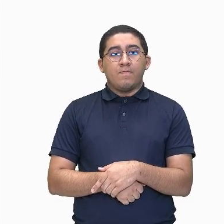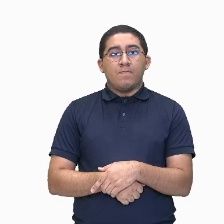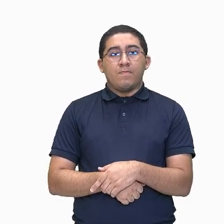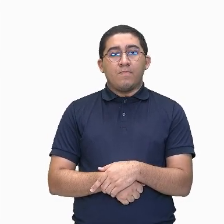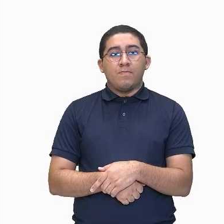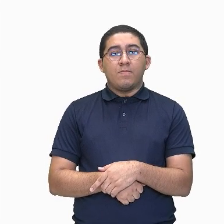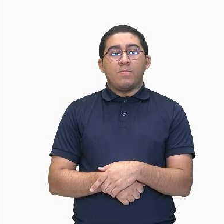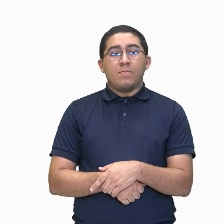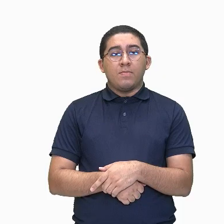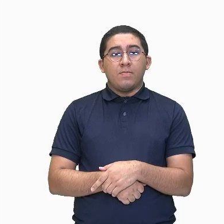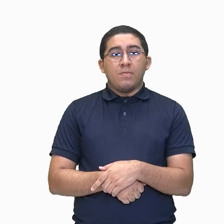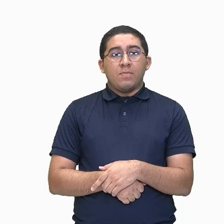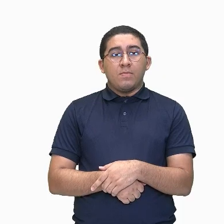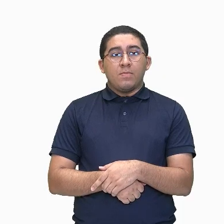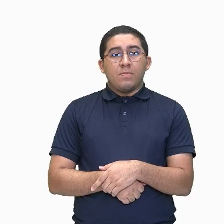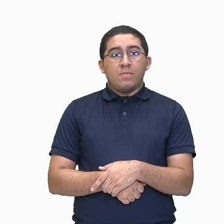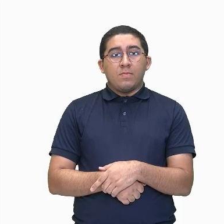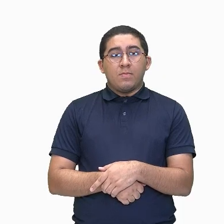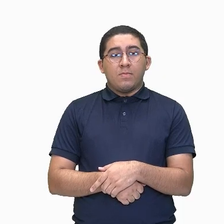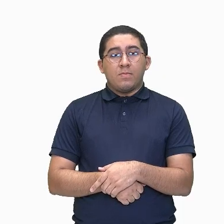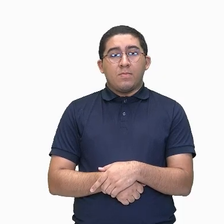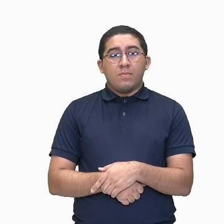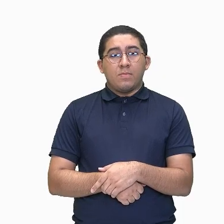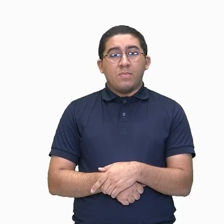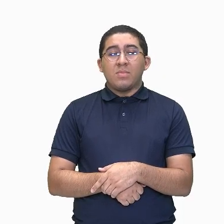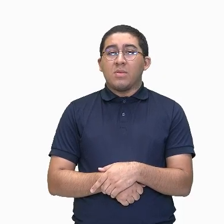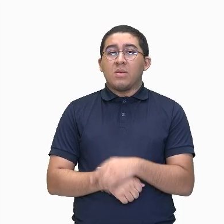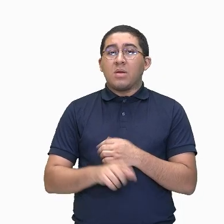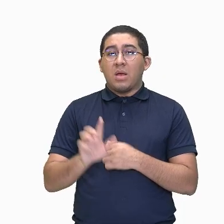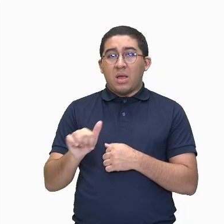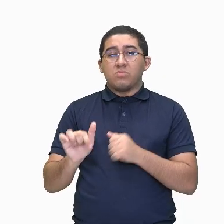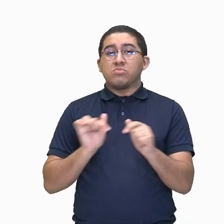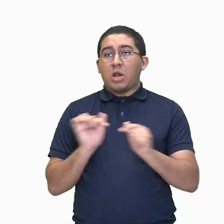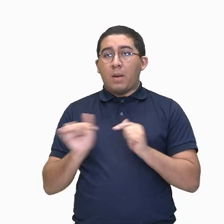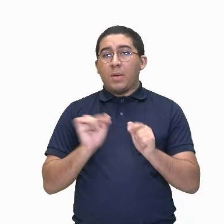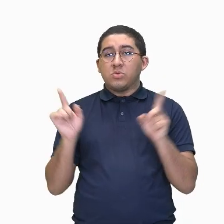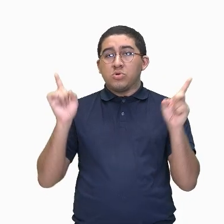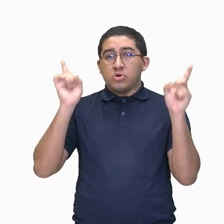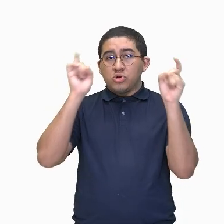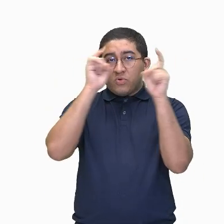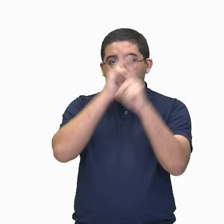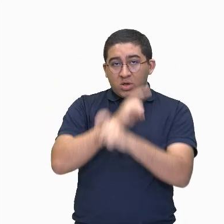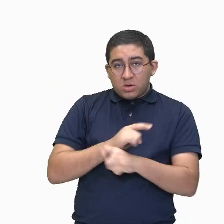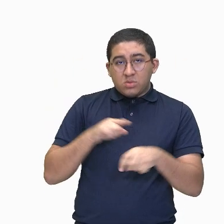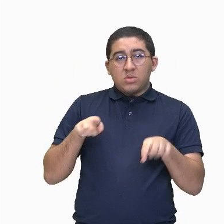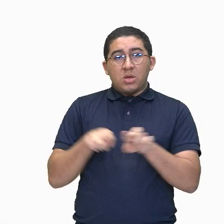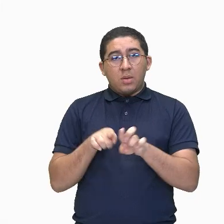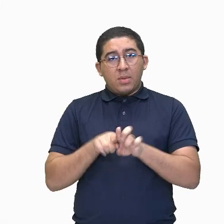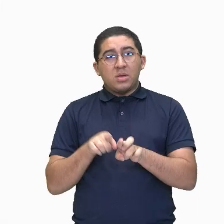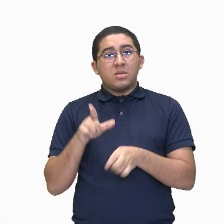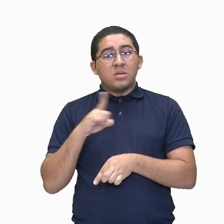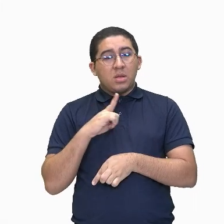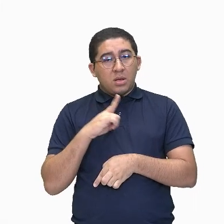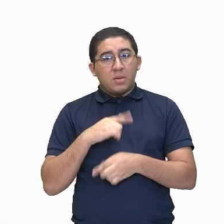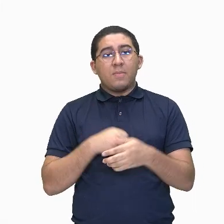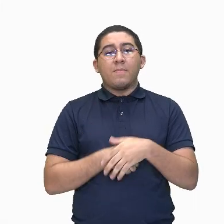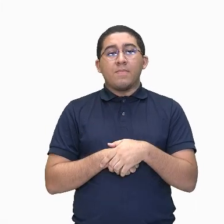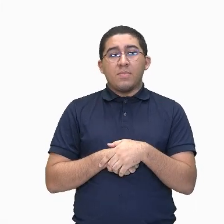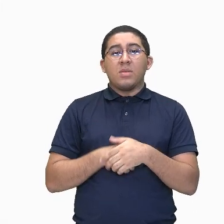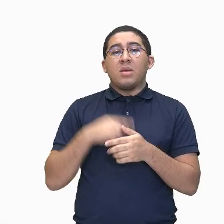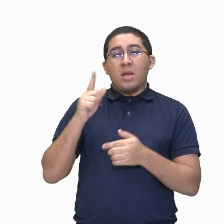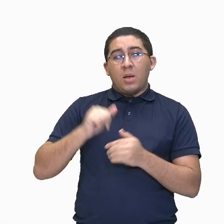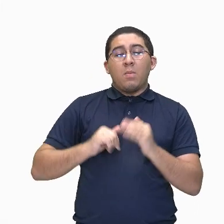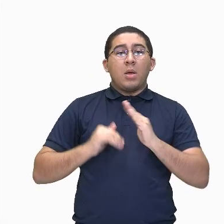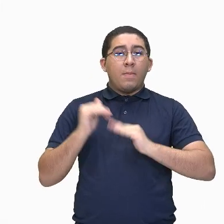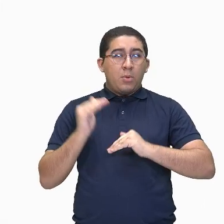que exige ele estar correndo risco, né, de passar muitos dias nos rios, é uma profissão como